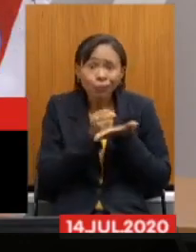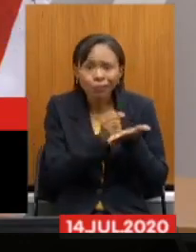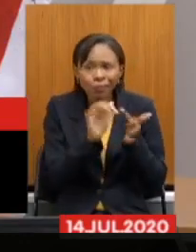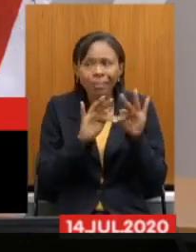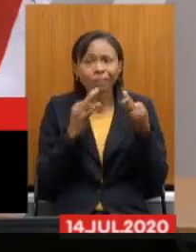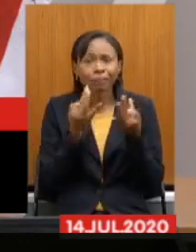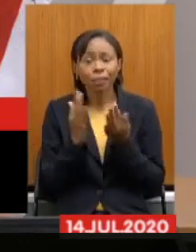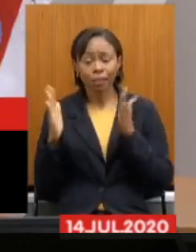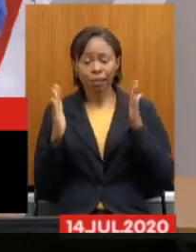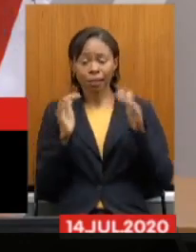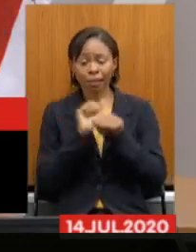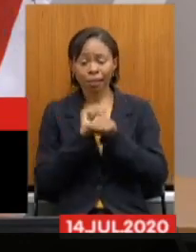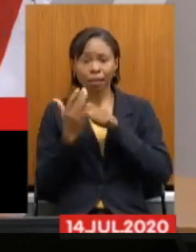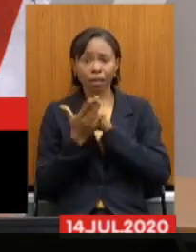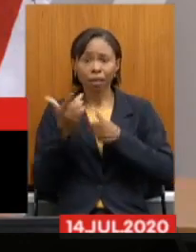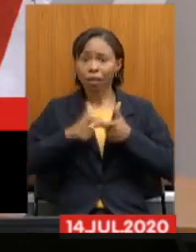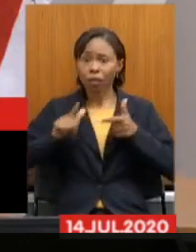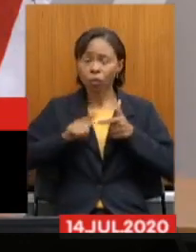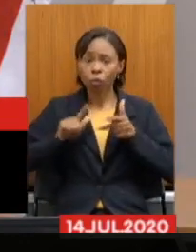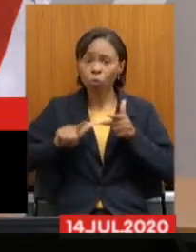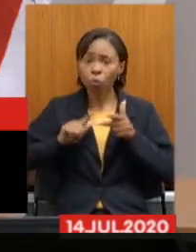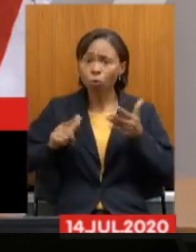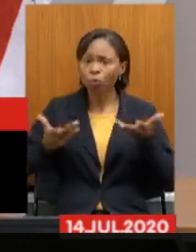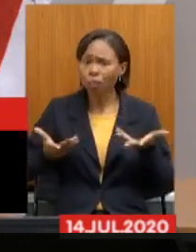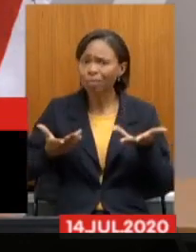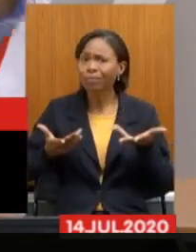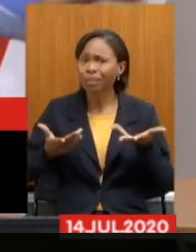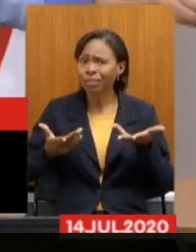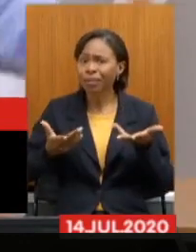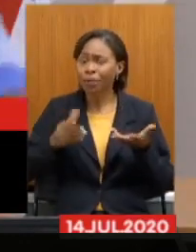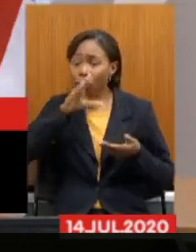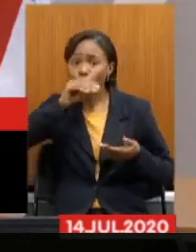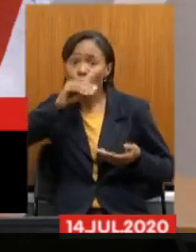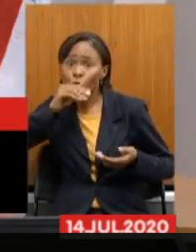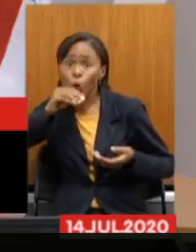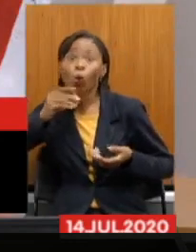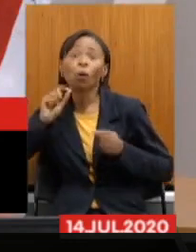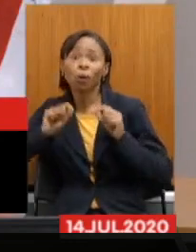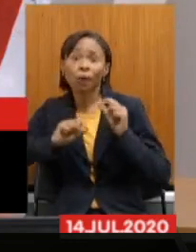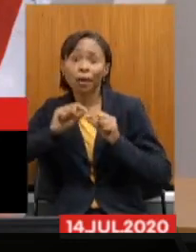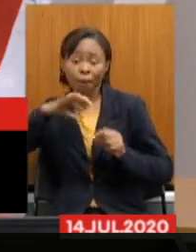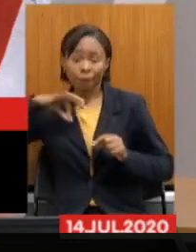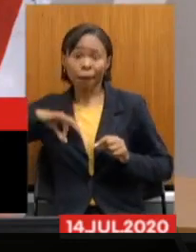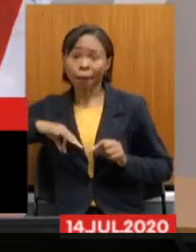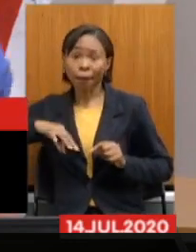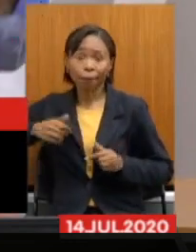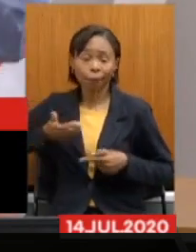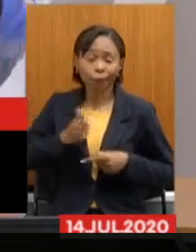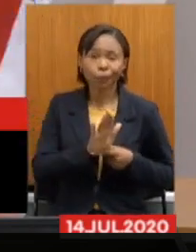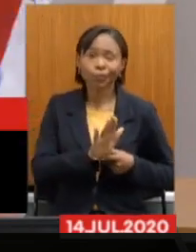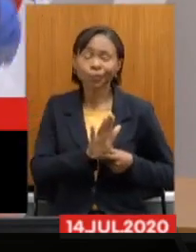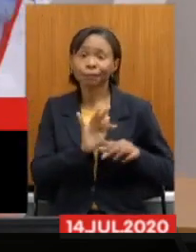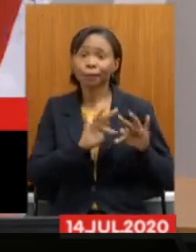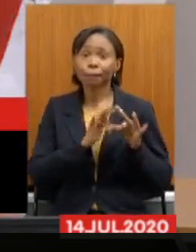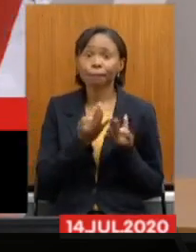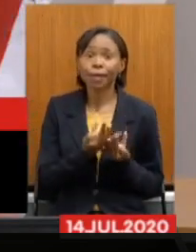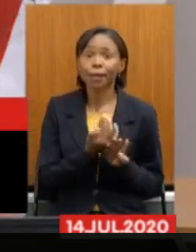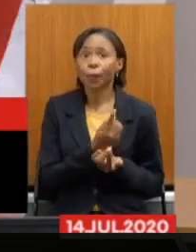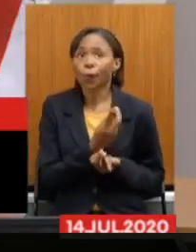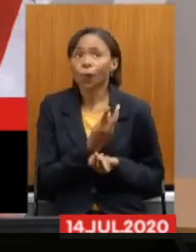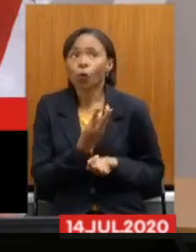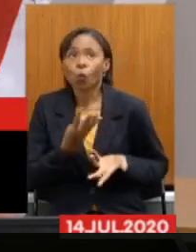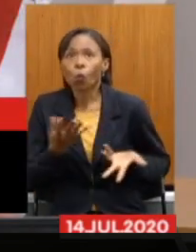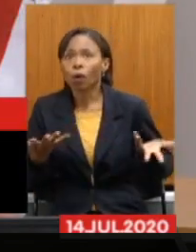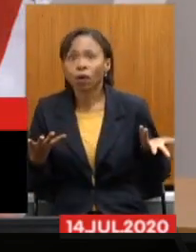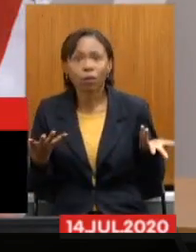da pandemia, muito servidor público está segurando a ponta de 2, 3, 4, 5 famílias. Ou seja, além de ser arrimo da sua